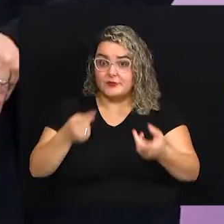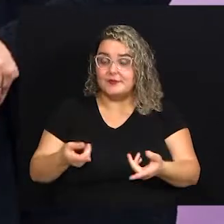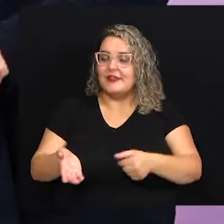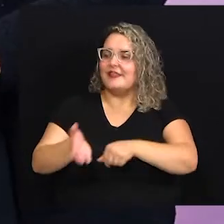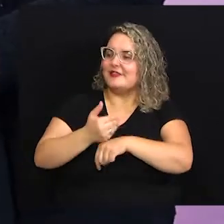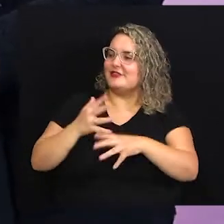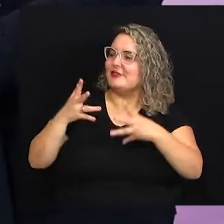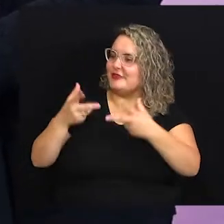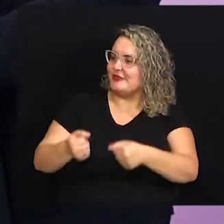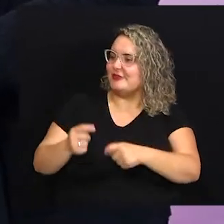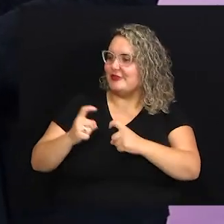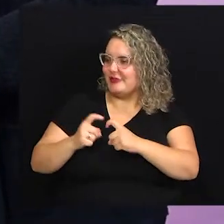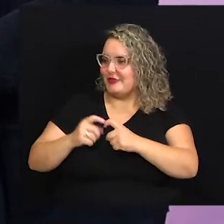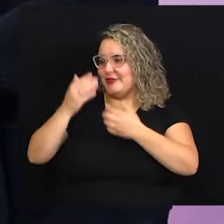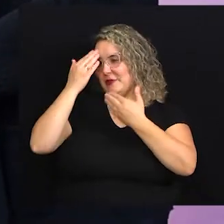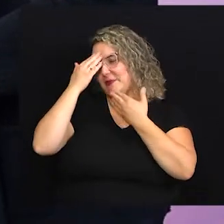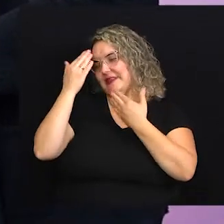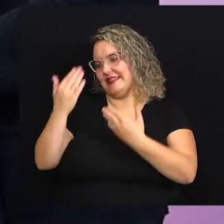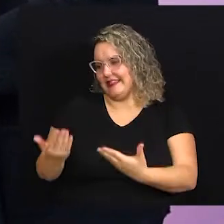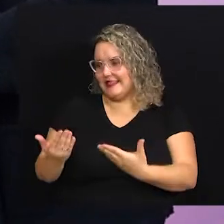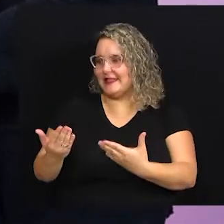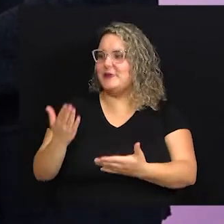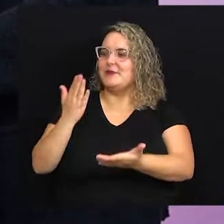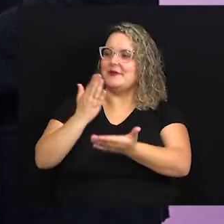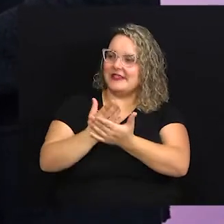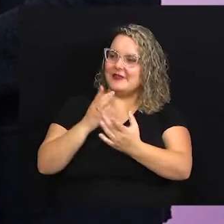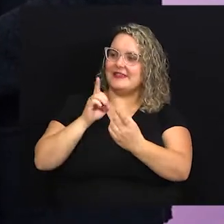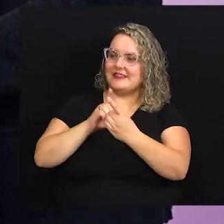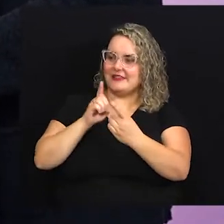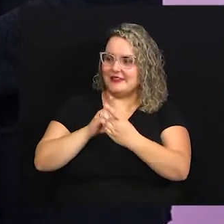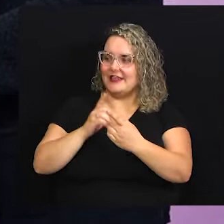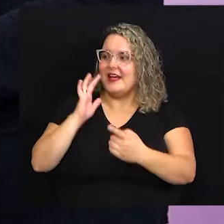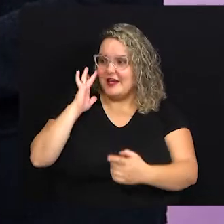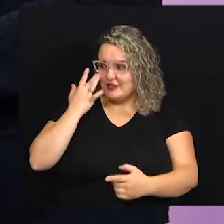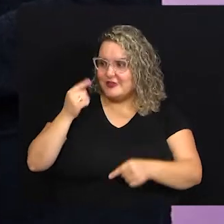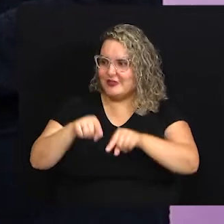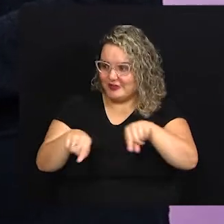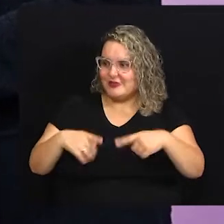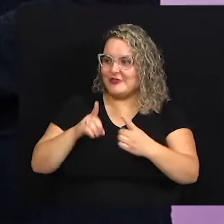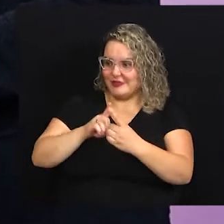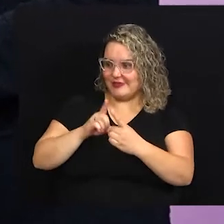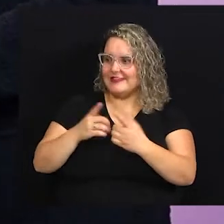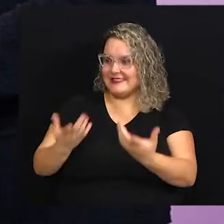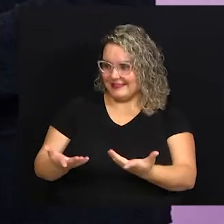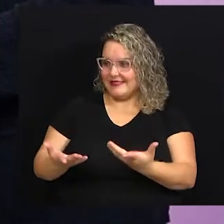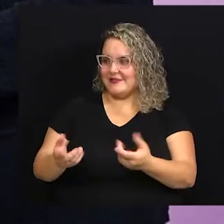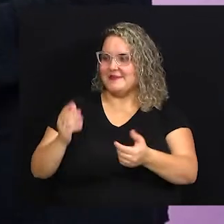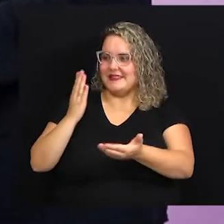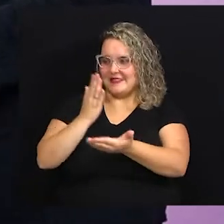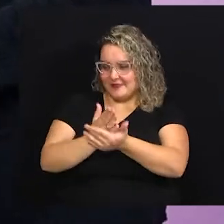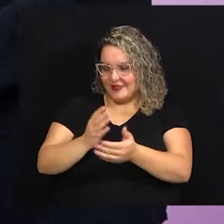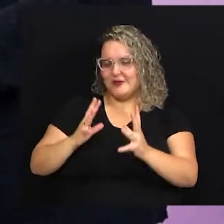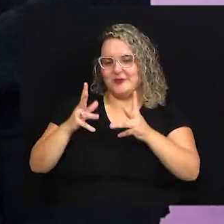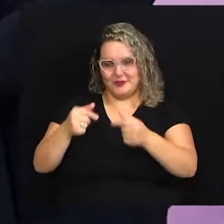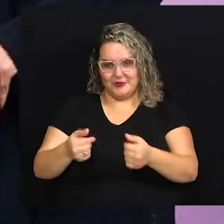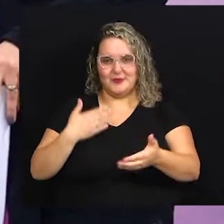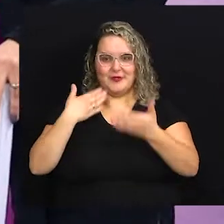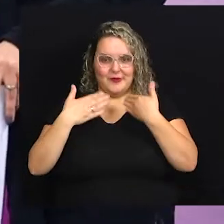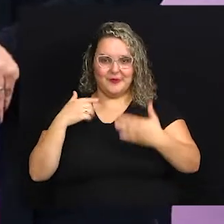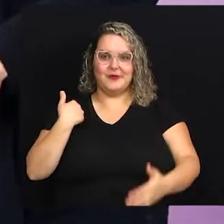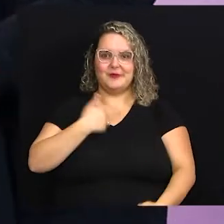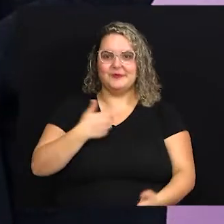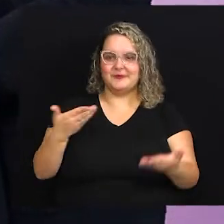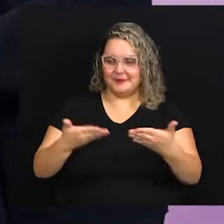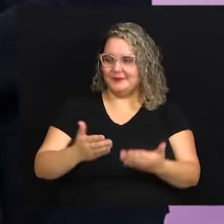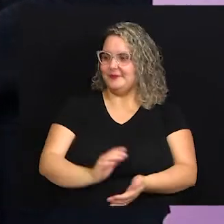dúvidas. Então, antes de mais nada, doutora, muito obrigada, viu, por parar seus atendimentos. Acho que a senhora está até no consultório aí, mas fez questão de parar tudo só